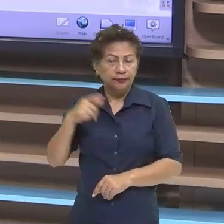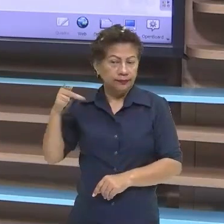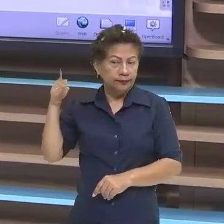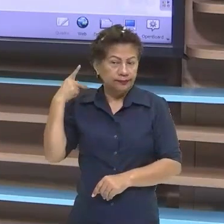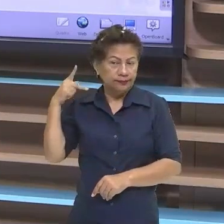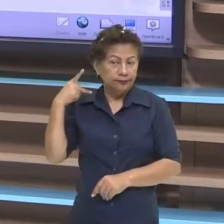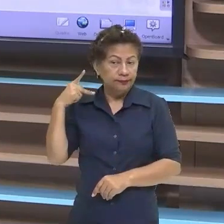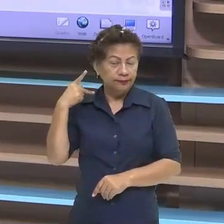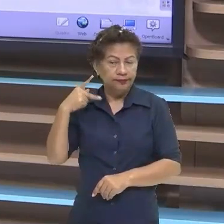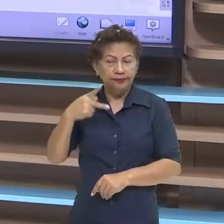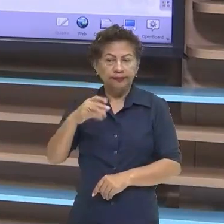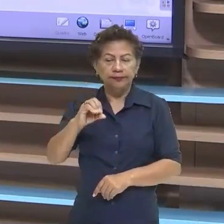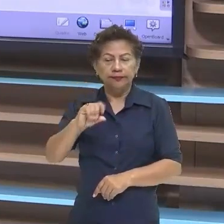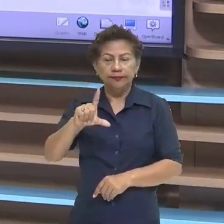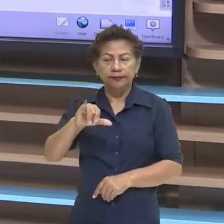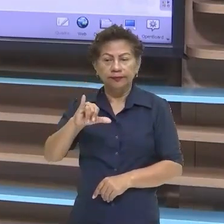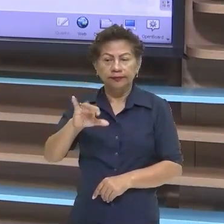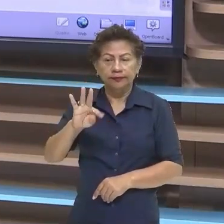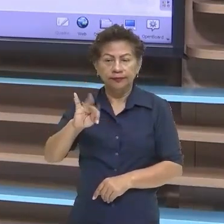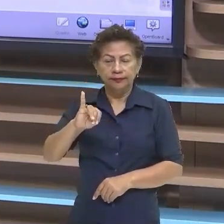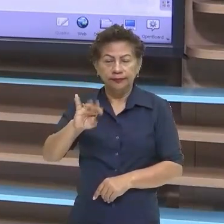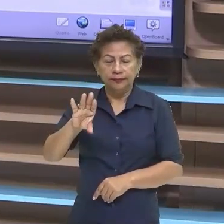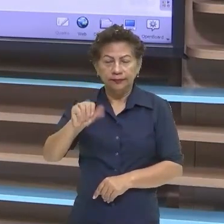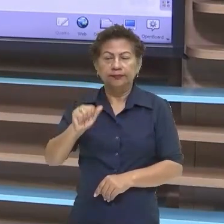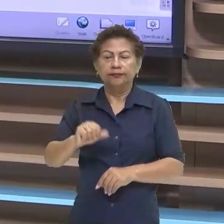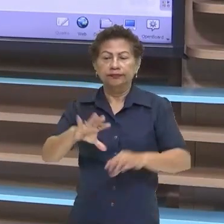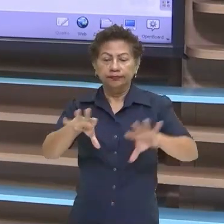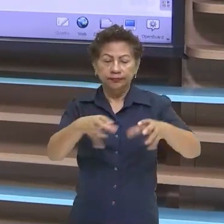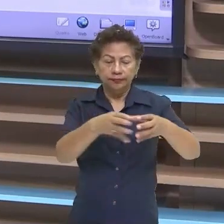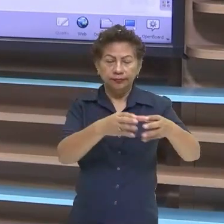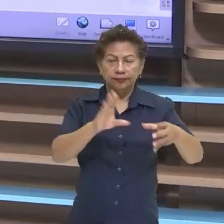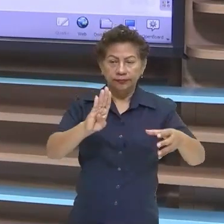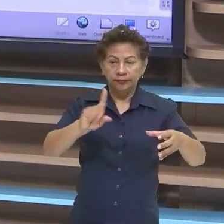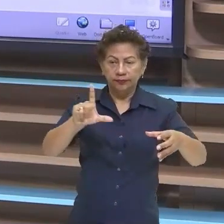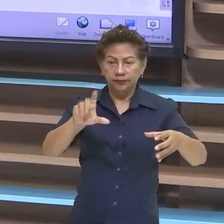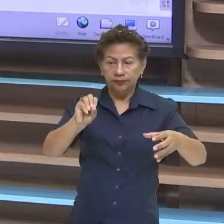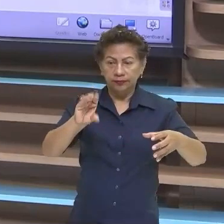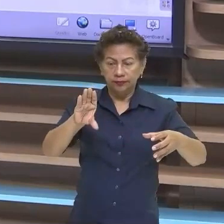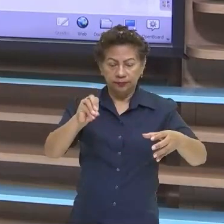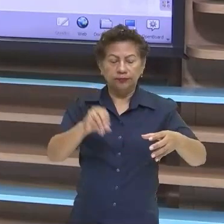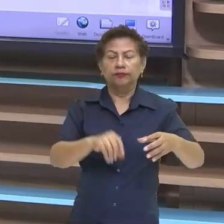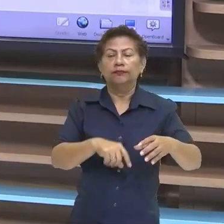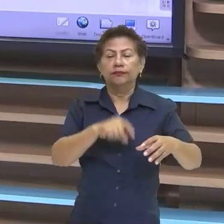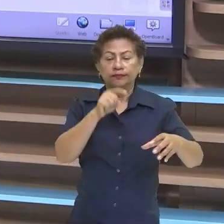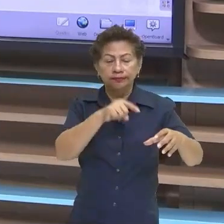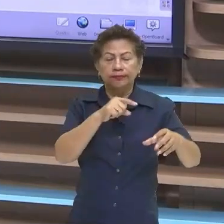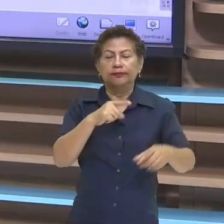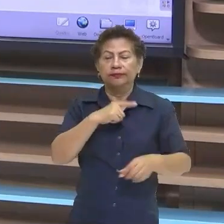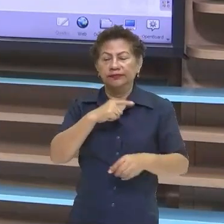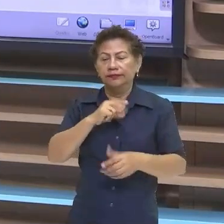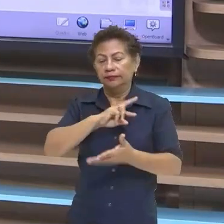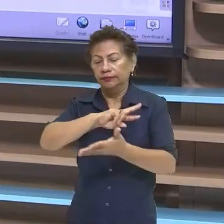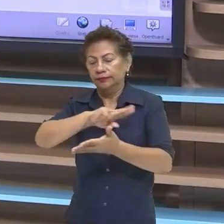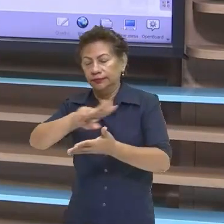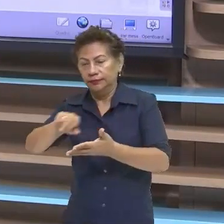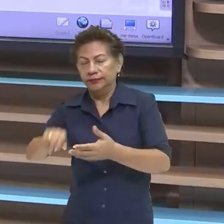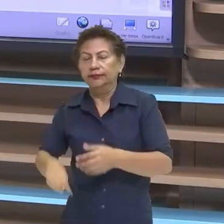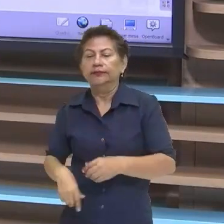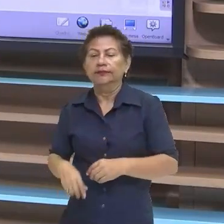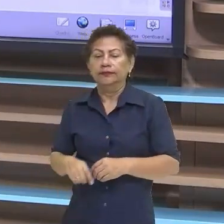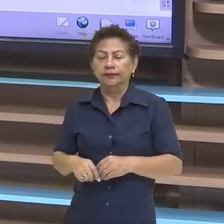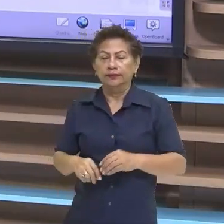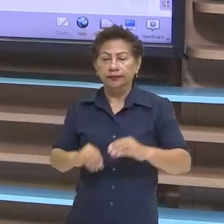entrando também nesse cenário dos blocos econômicos, né? A gente tem o capitalismo, o socialismo, aí